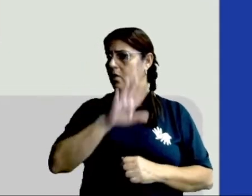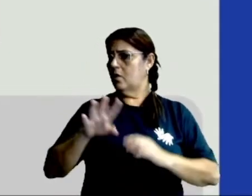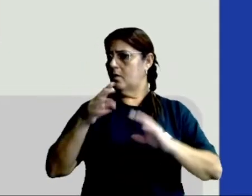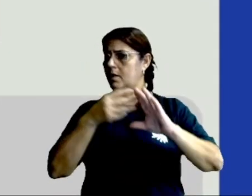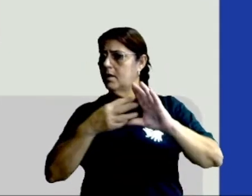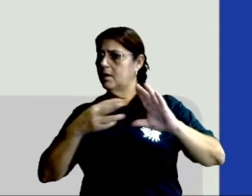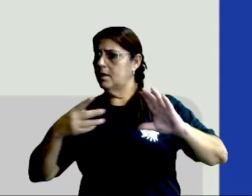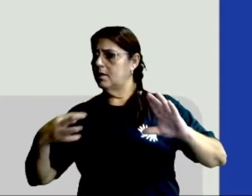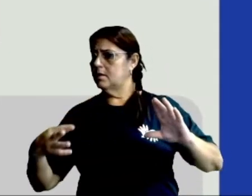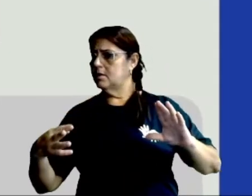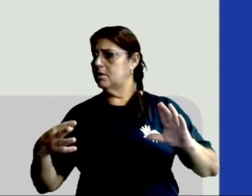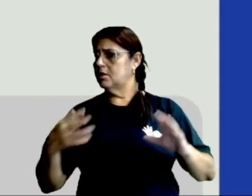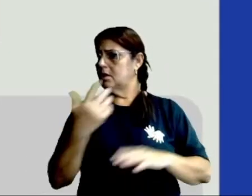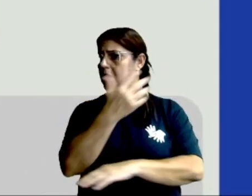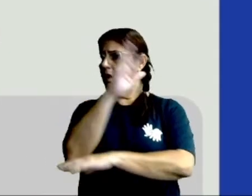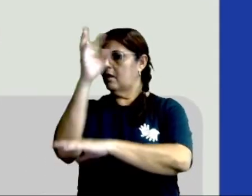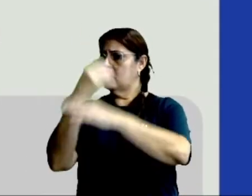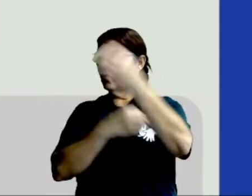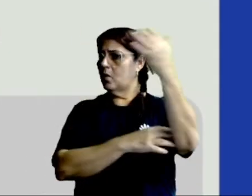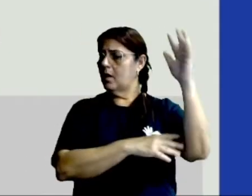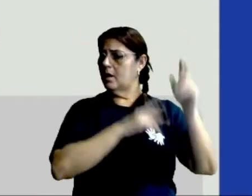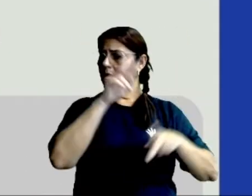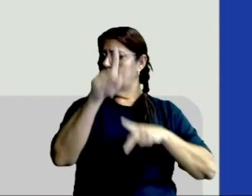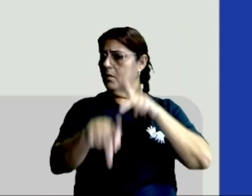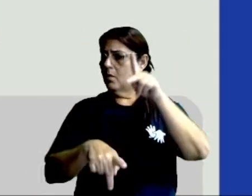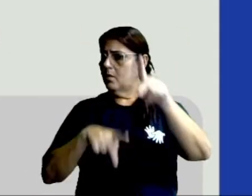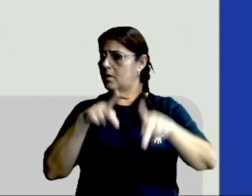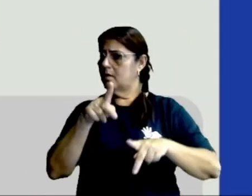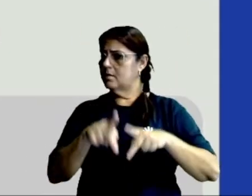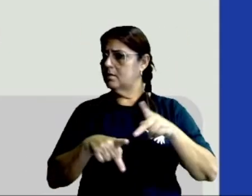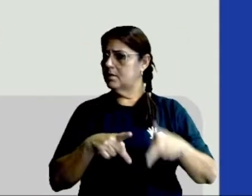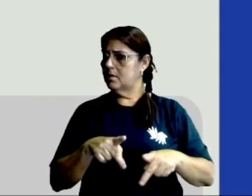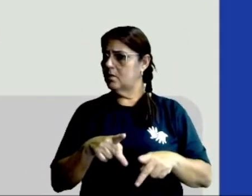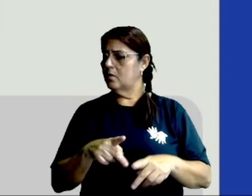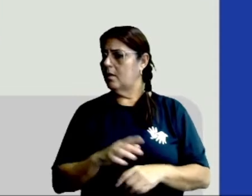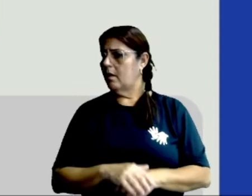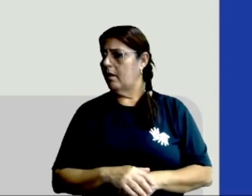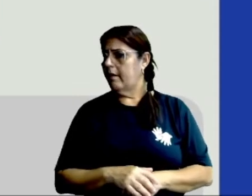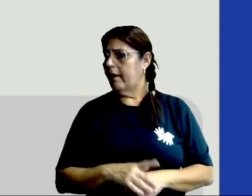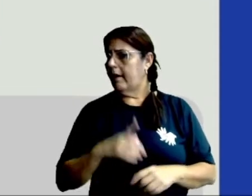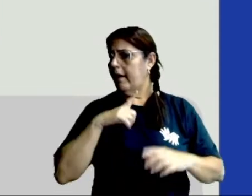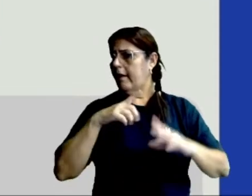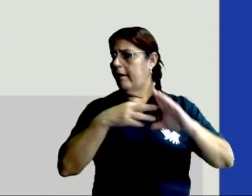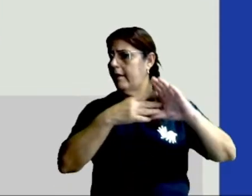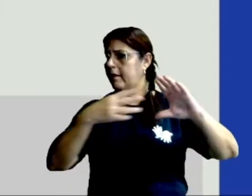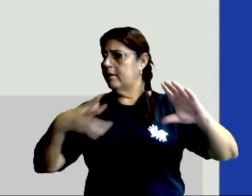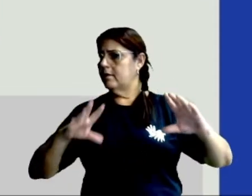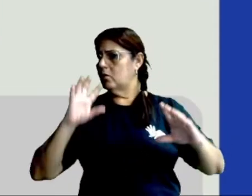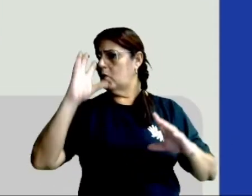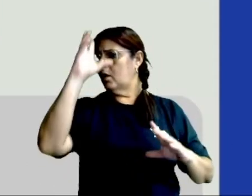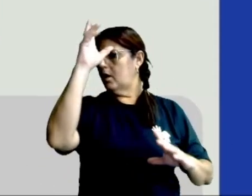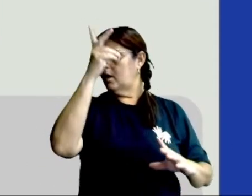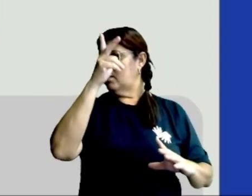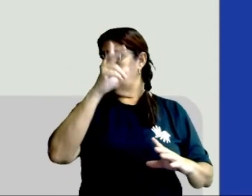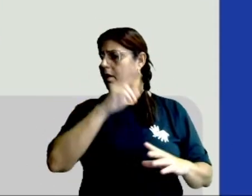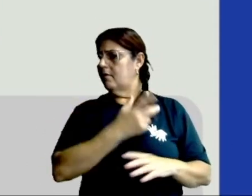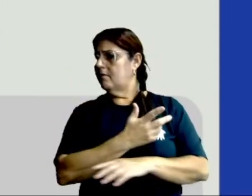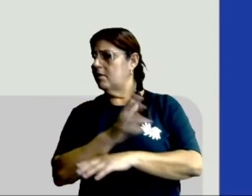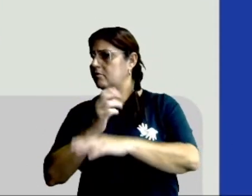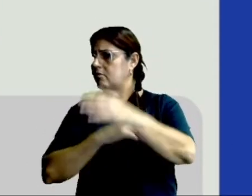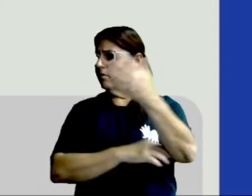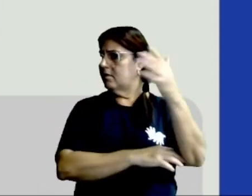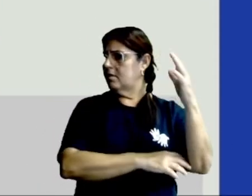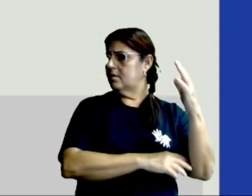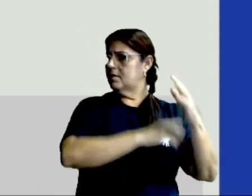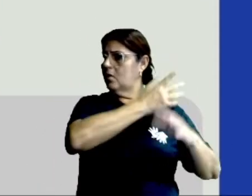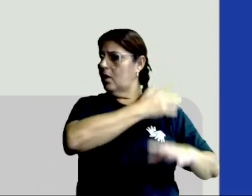Então, algumas características físico-naturais e a população. Considerando características de clima,